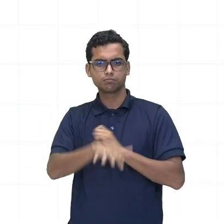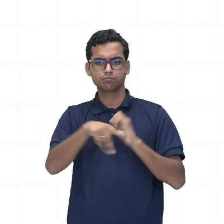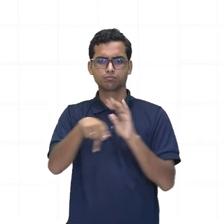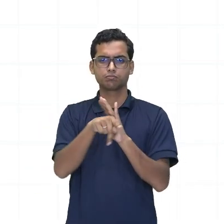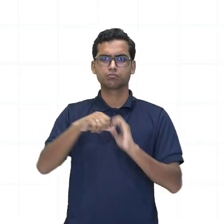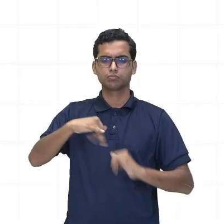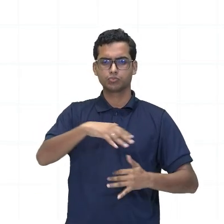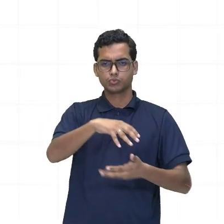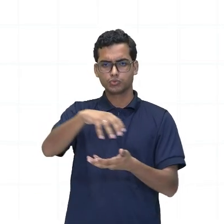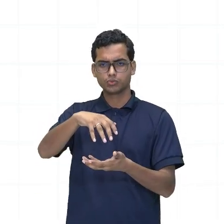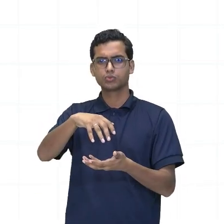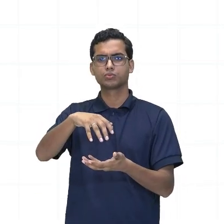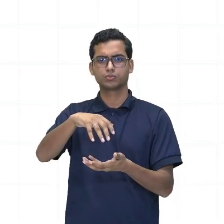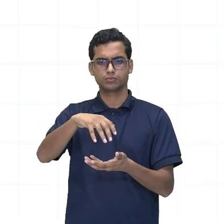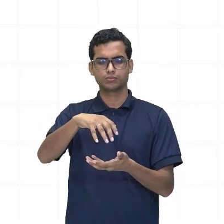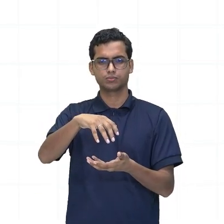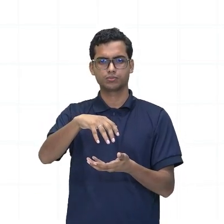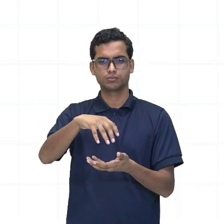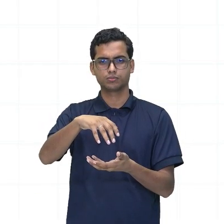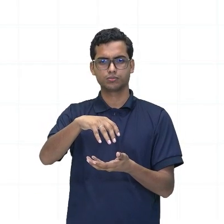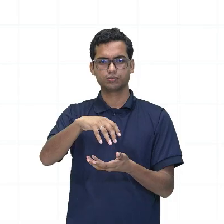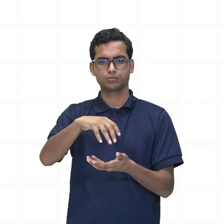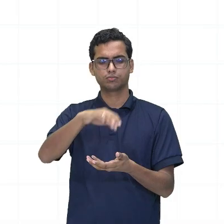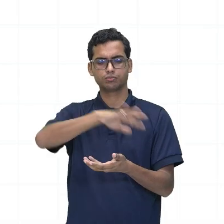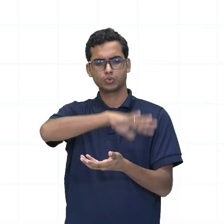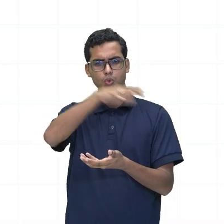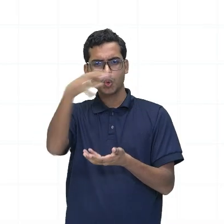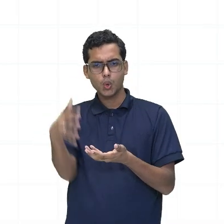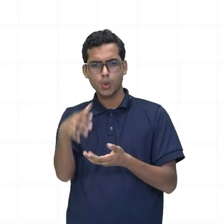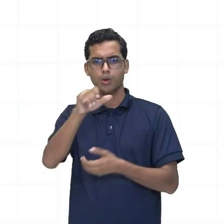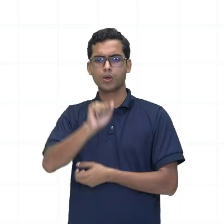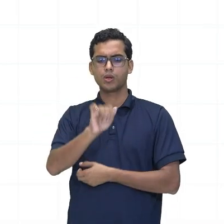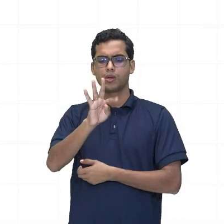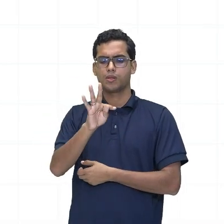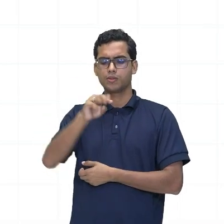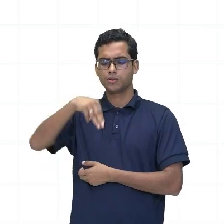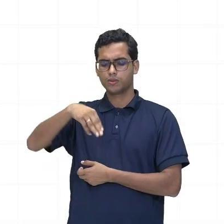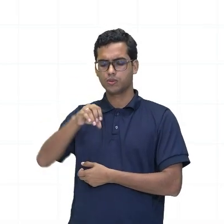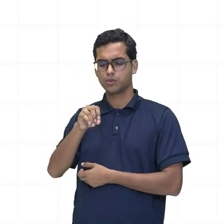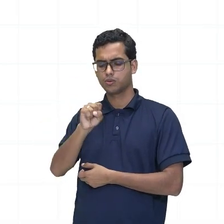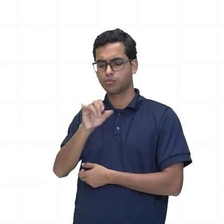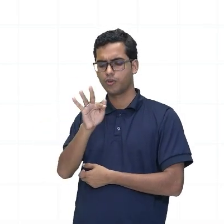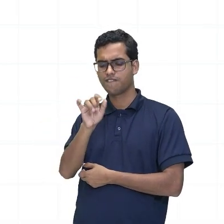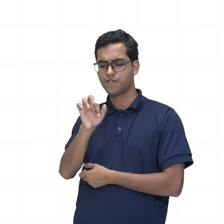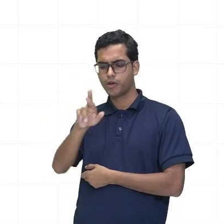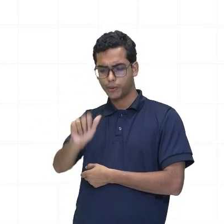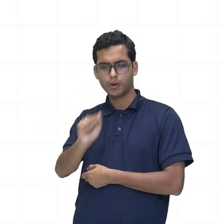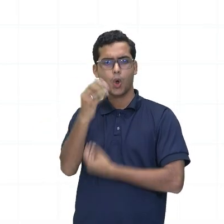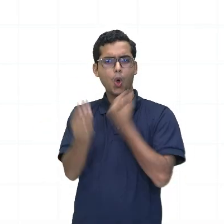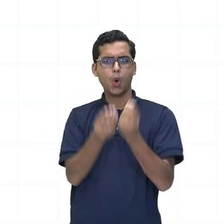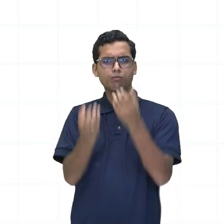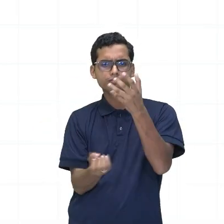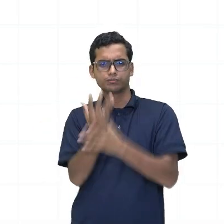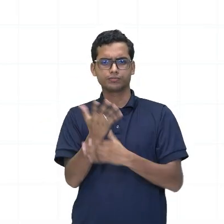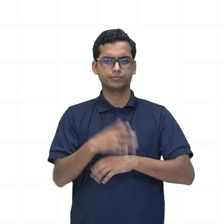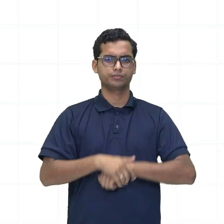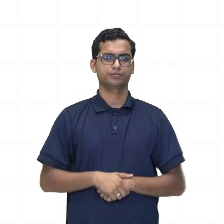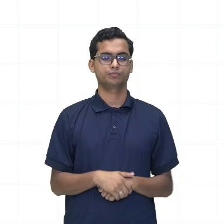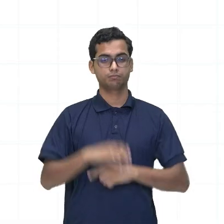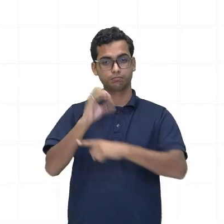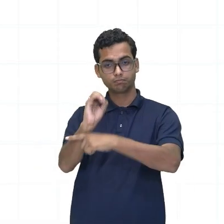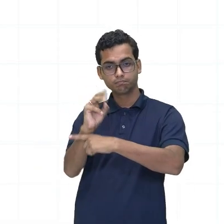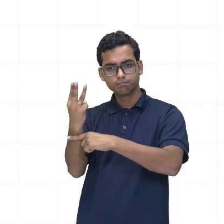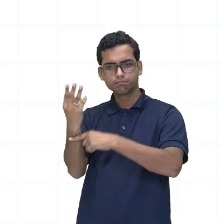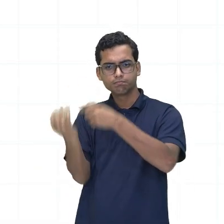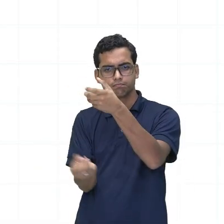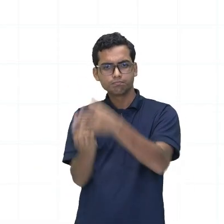atmosfera, correto? Como ele é formado? Então, vamos lá. O ozônio é formado quando